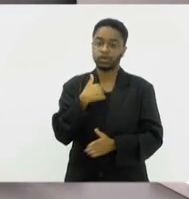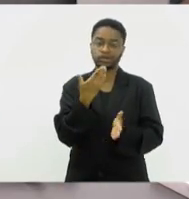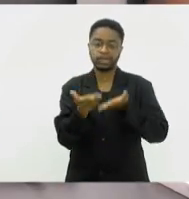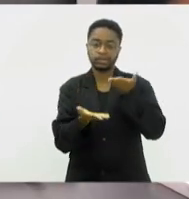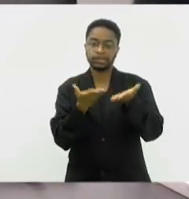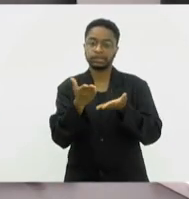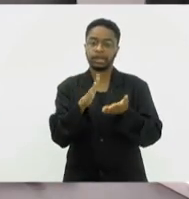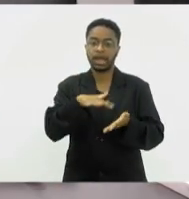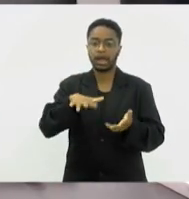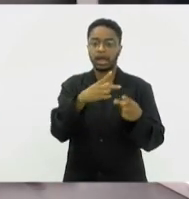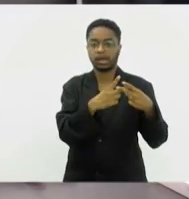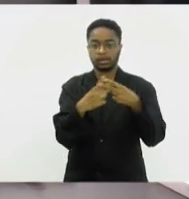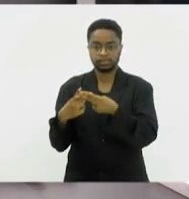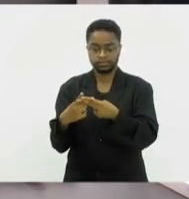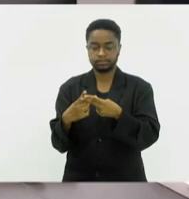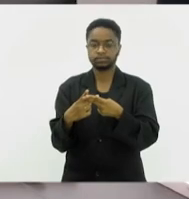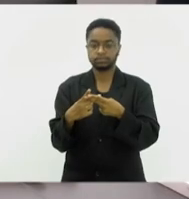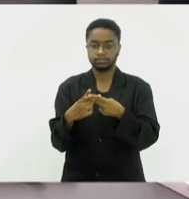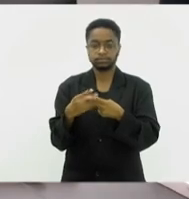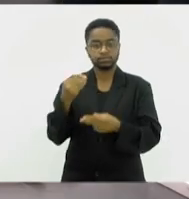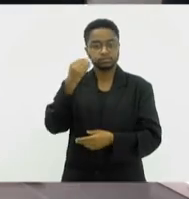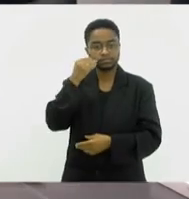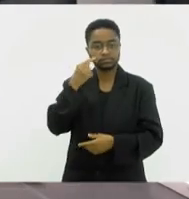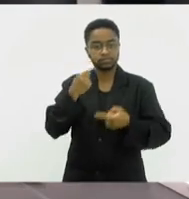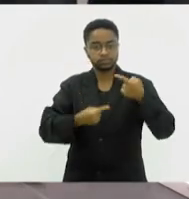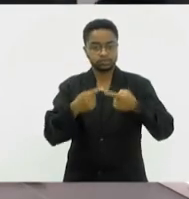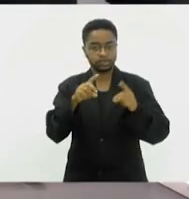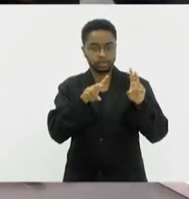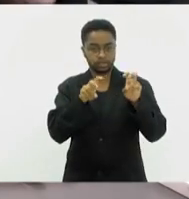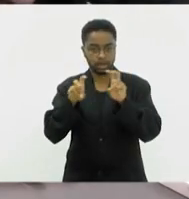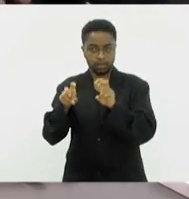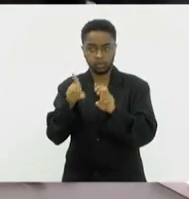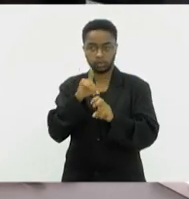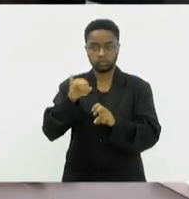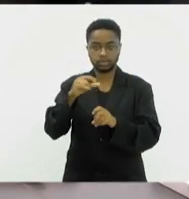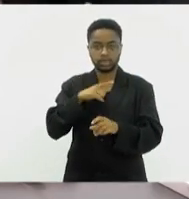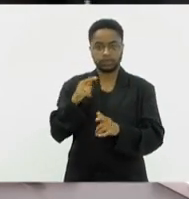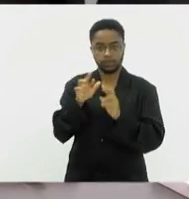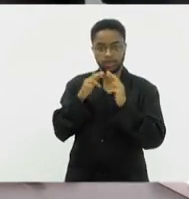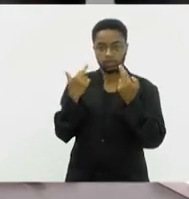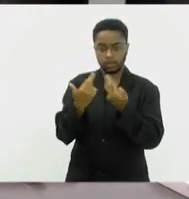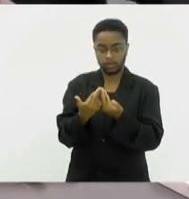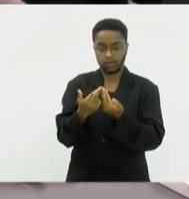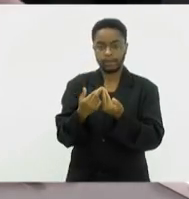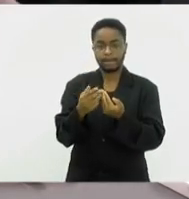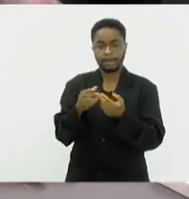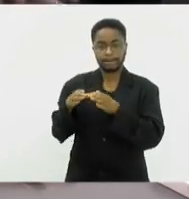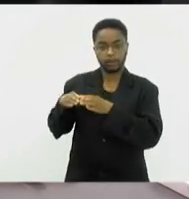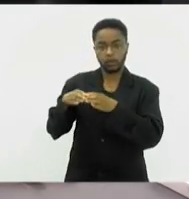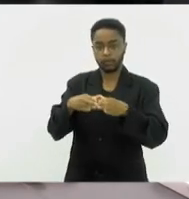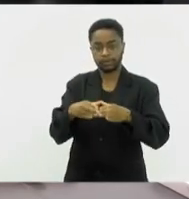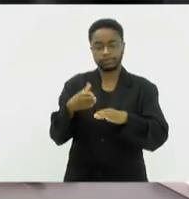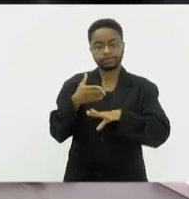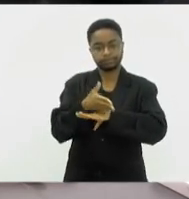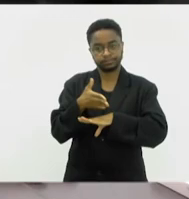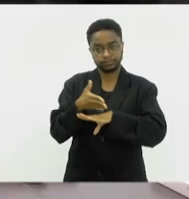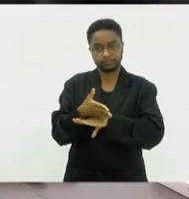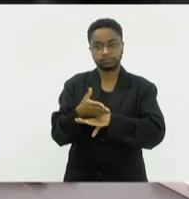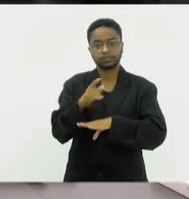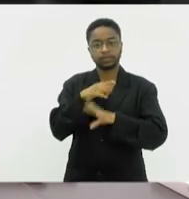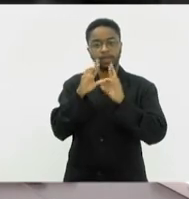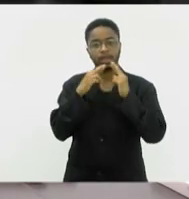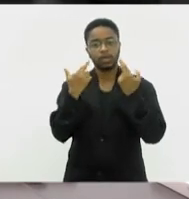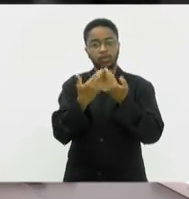mecanismo para tratar dessa questão. No dia da reunião, quem veio foi o comitê, né? Nós tivemos uma